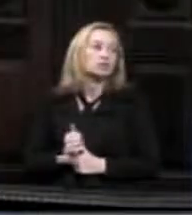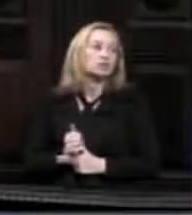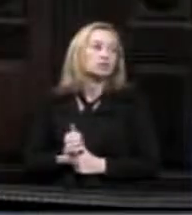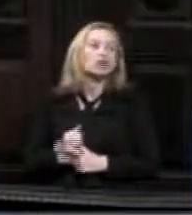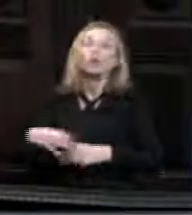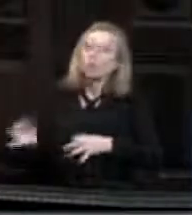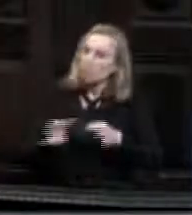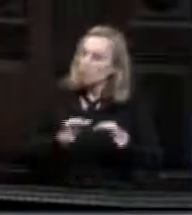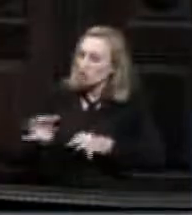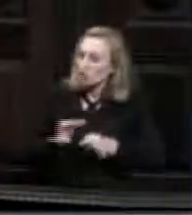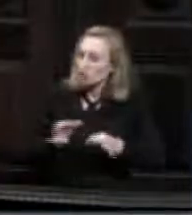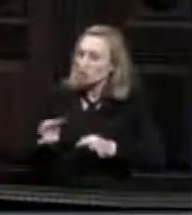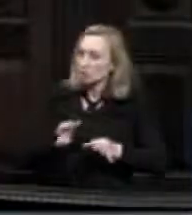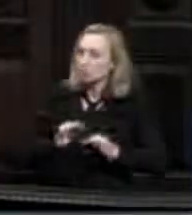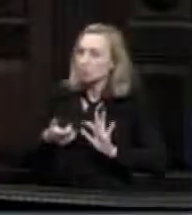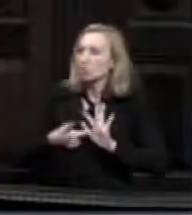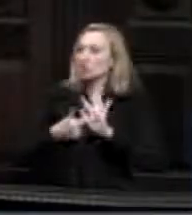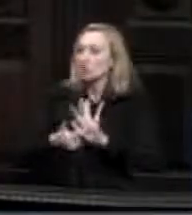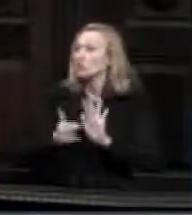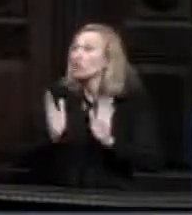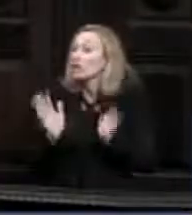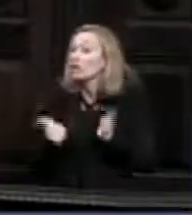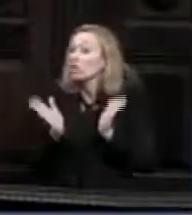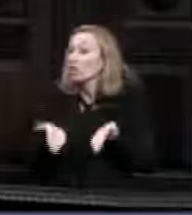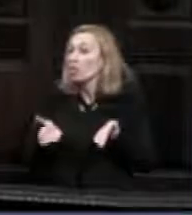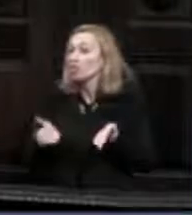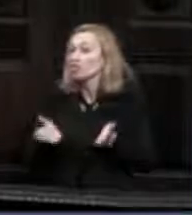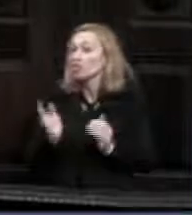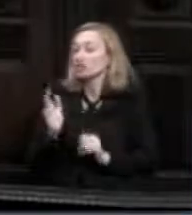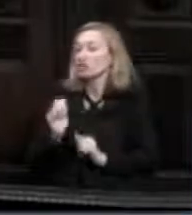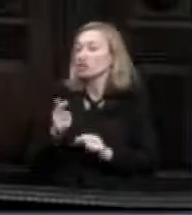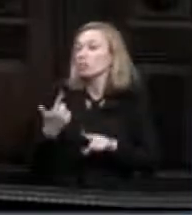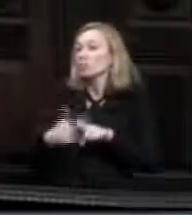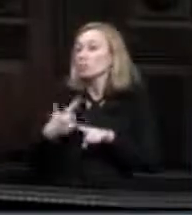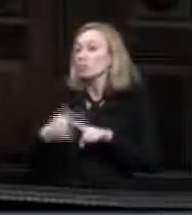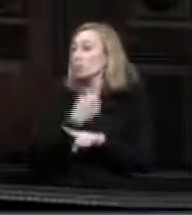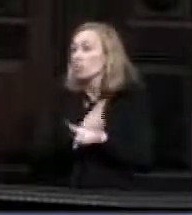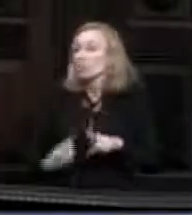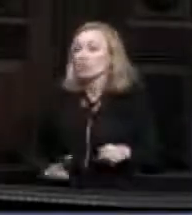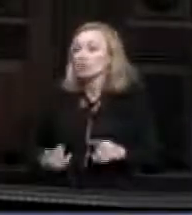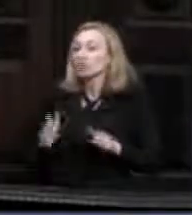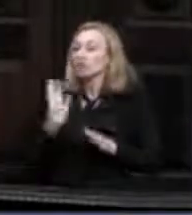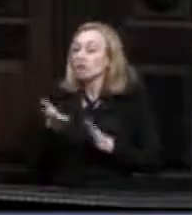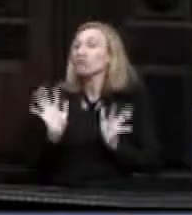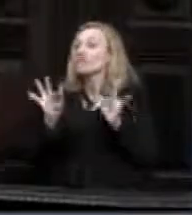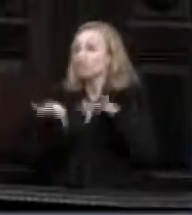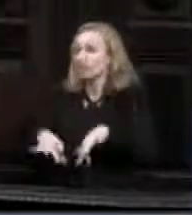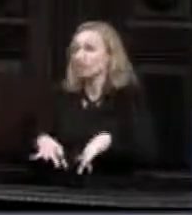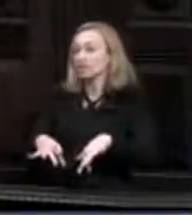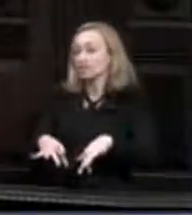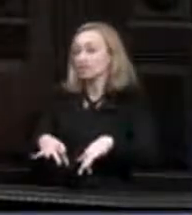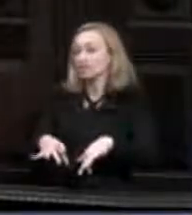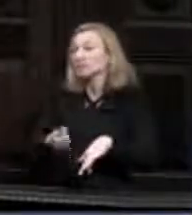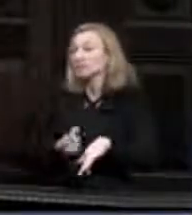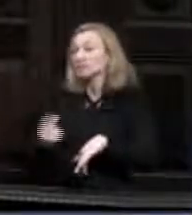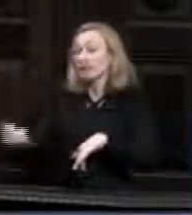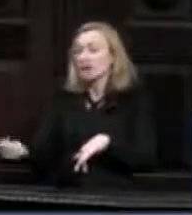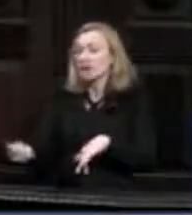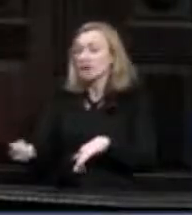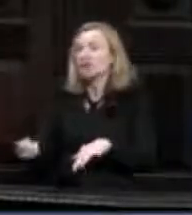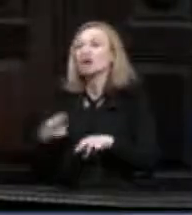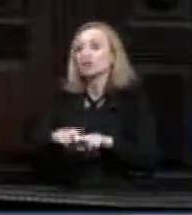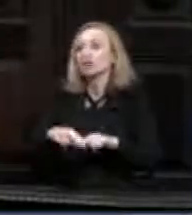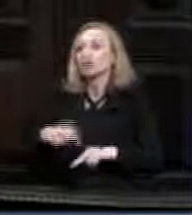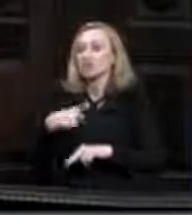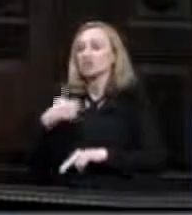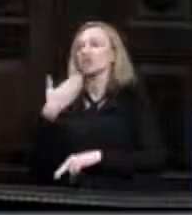ser apresentado por esse governo que se encerra e ser votado nesse momento. Por isso, desde já, senhor presidente, manifesto